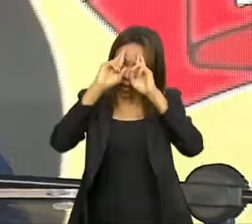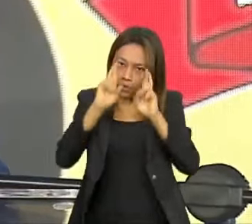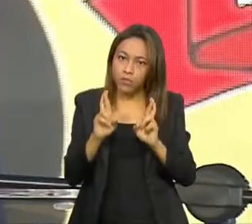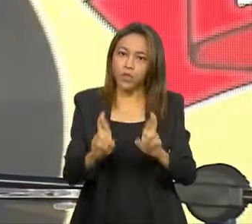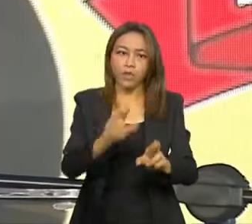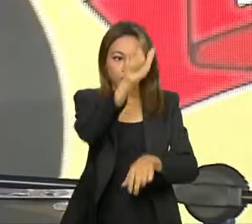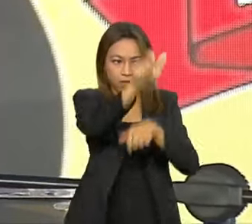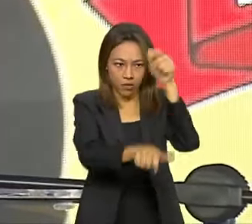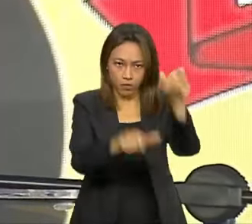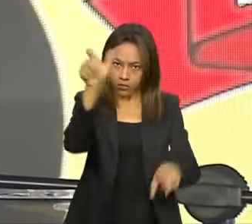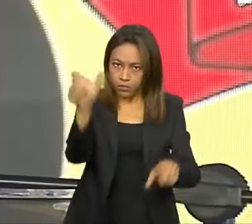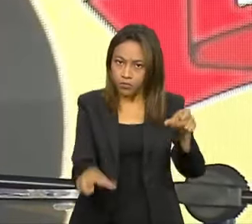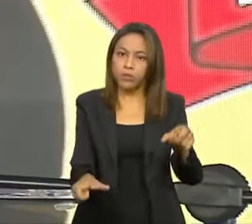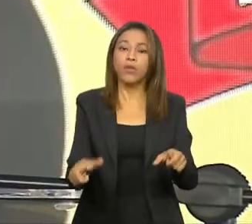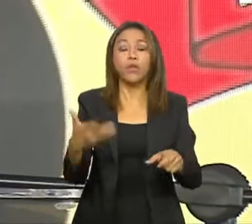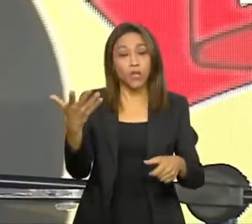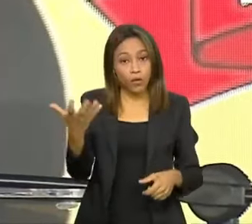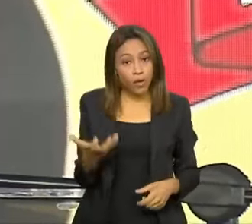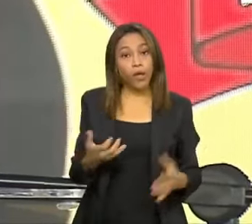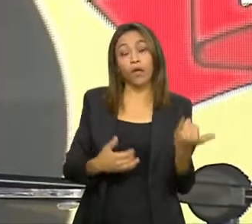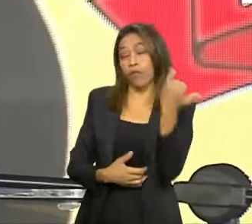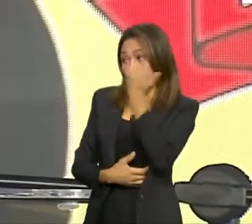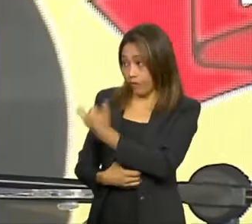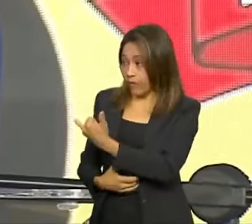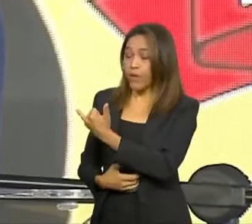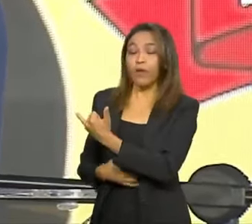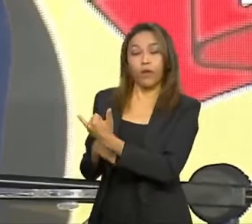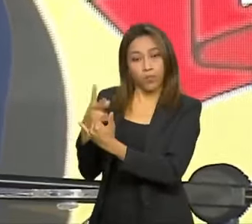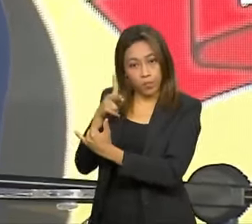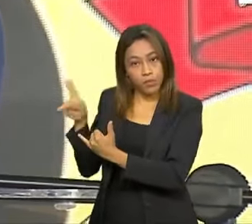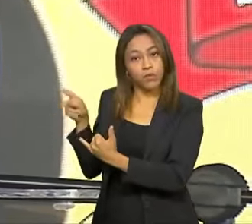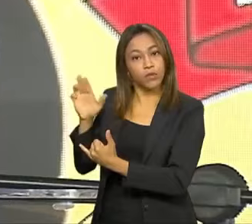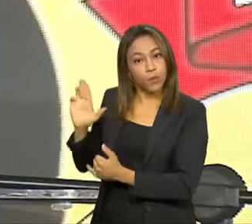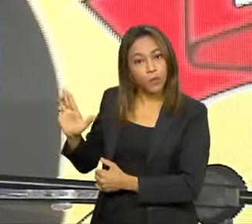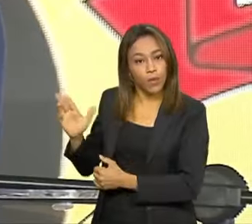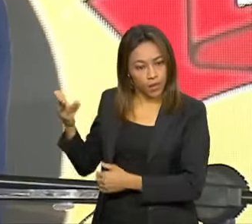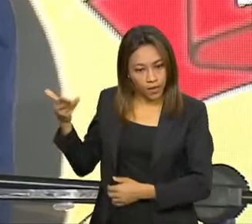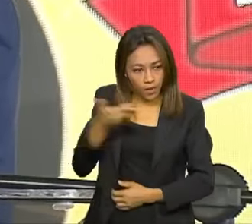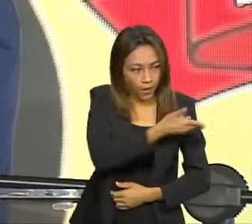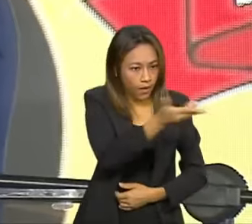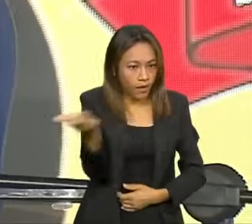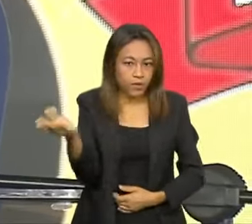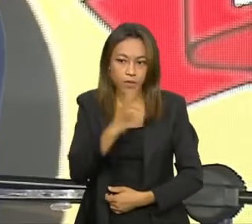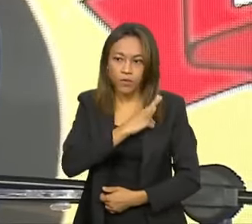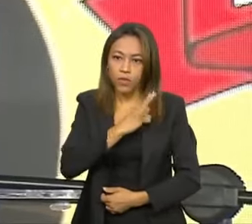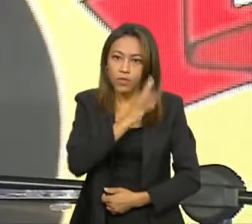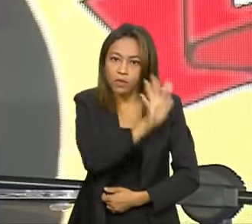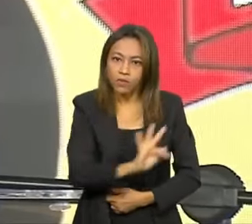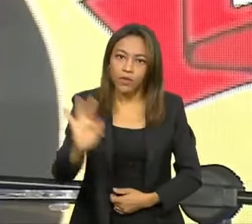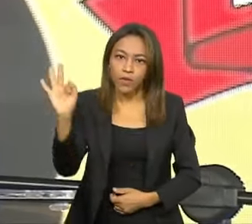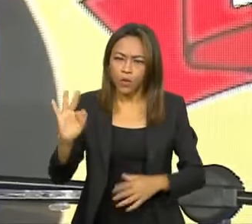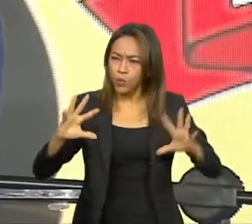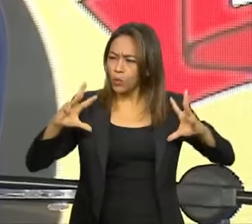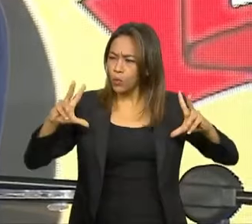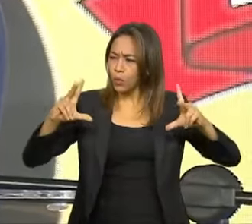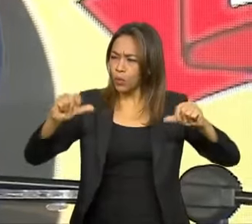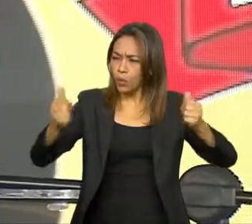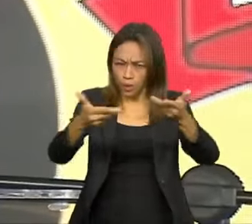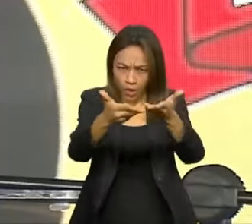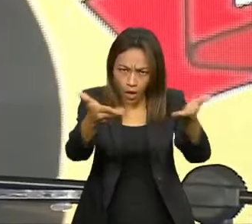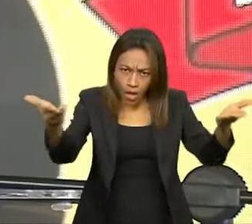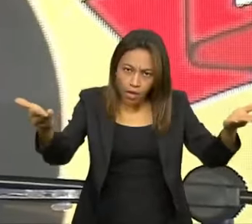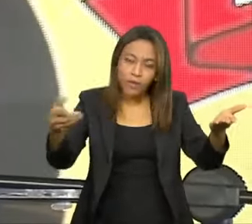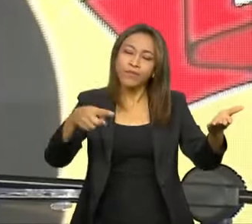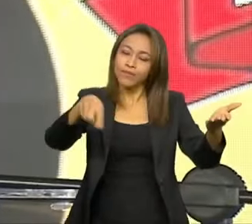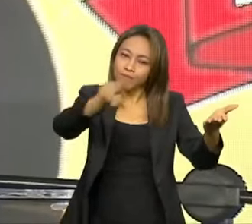pessoas. E eu quero garantir ao senhor, presidente Lula, que essa Polícia Federal, hoje, toda ela, está